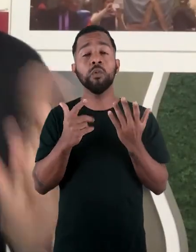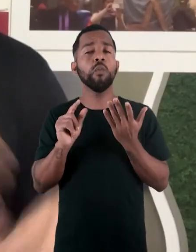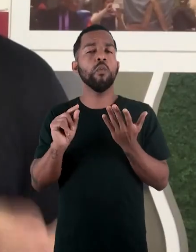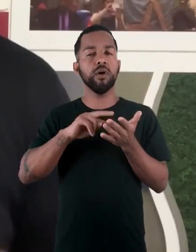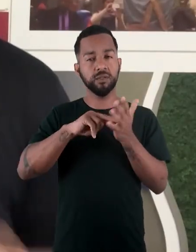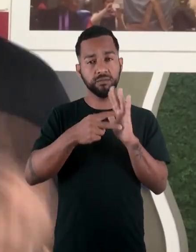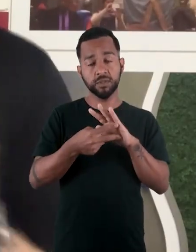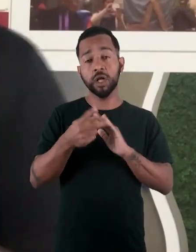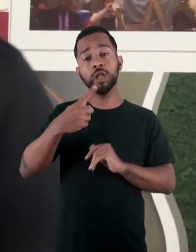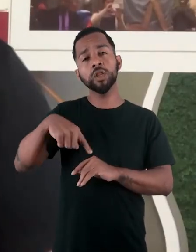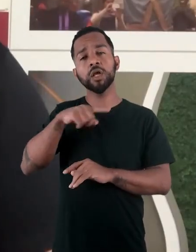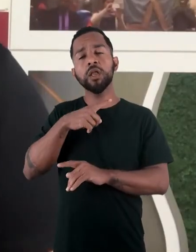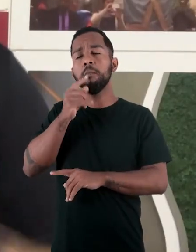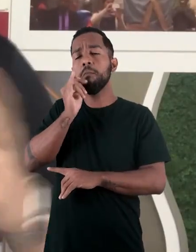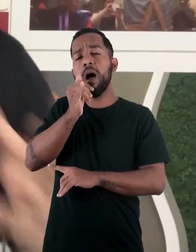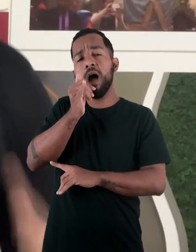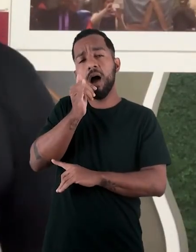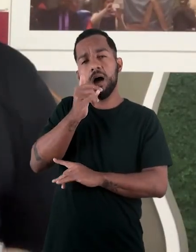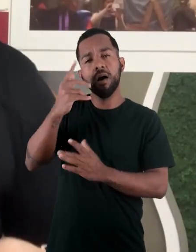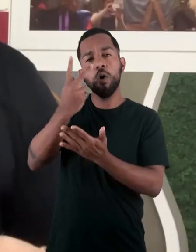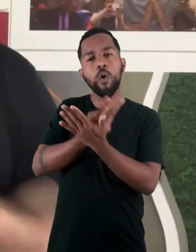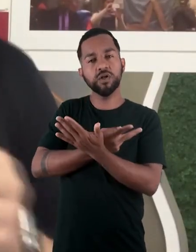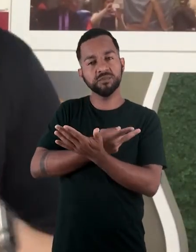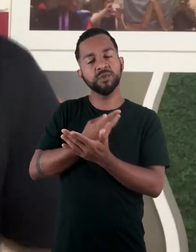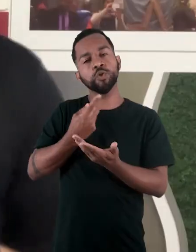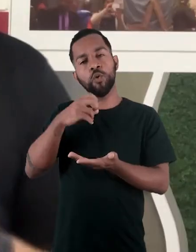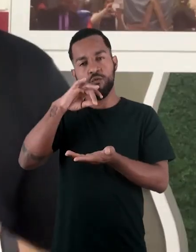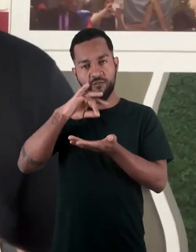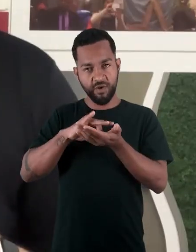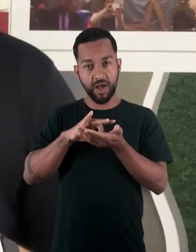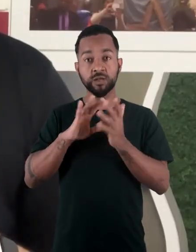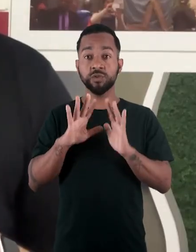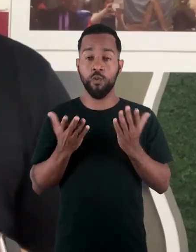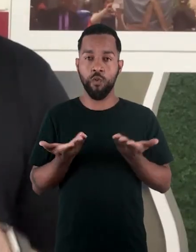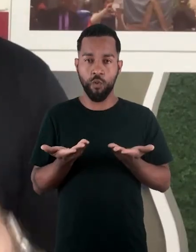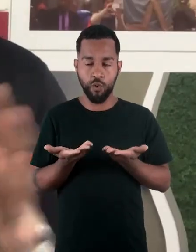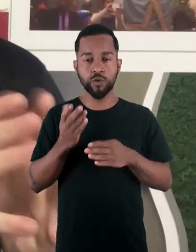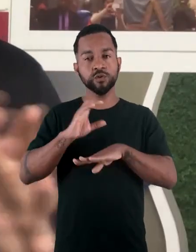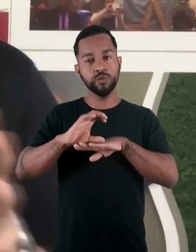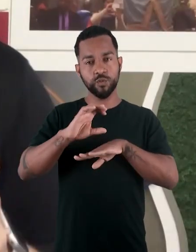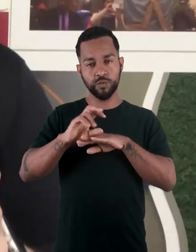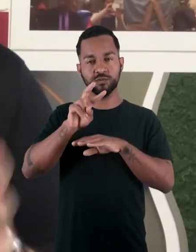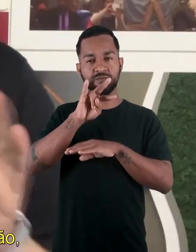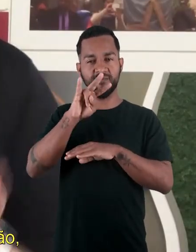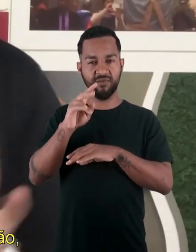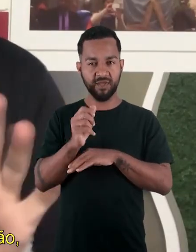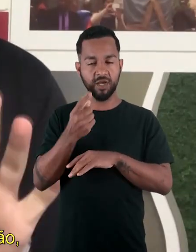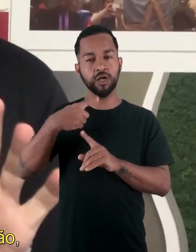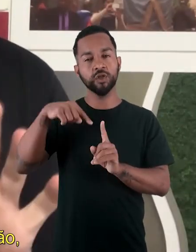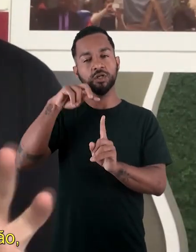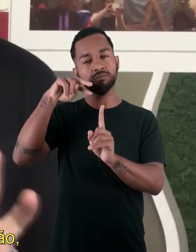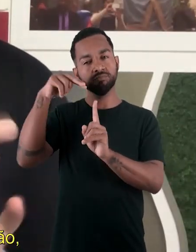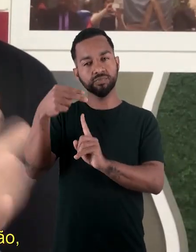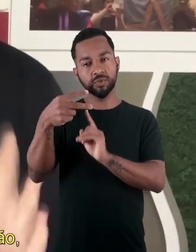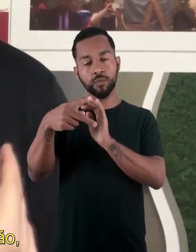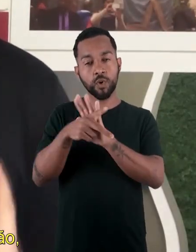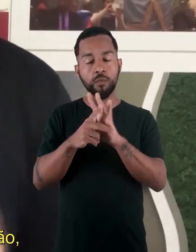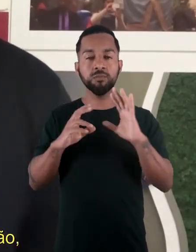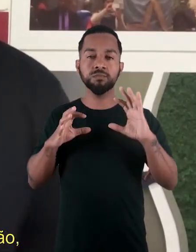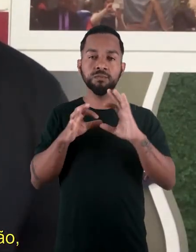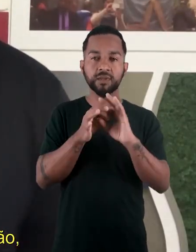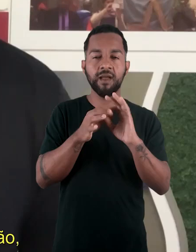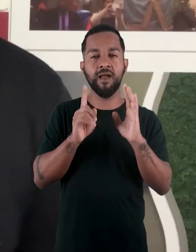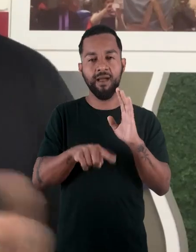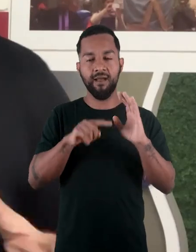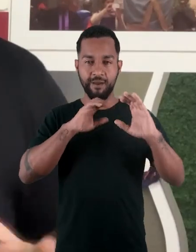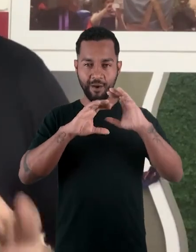que você narrar acontecimentos ou fatos. Então aqui no Via Cultural Mix a gente vai olhar para isso apoiado em alguns pilares de